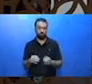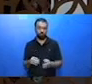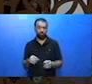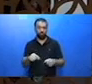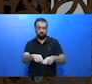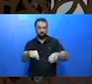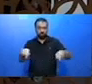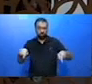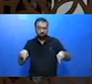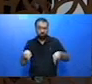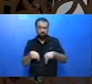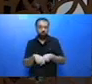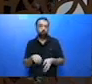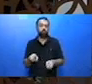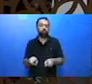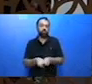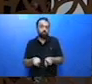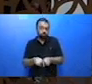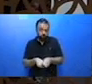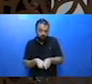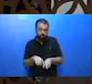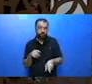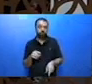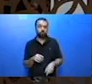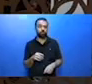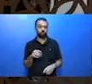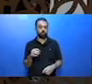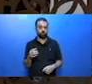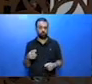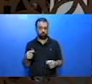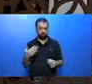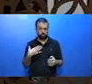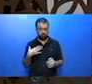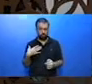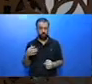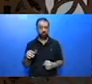regular. Nós precisamos do apoio de vocês. Um forte abraço e até a próxima.